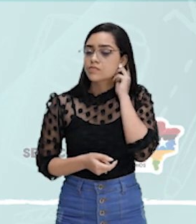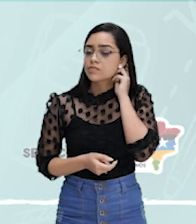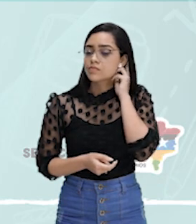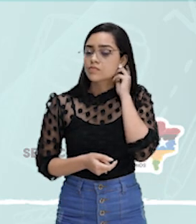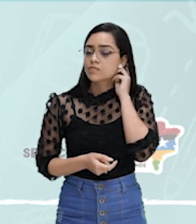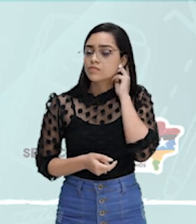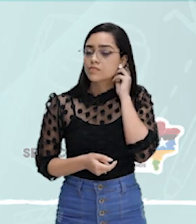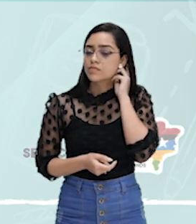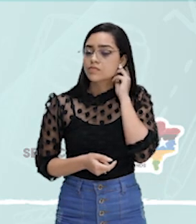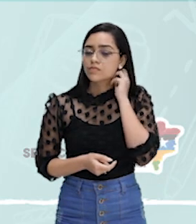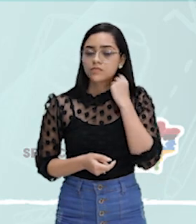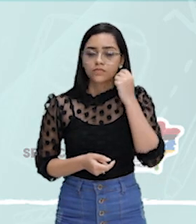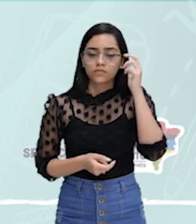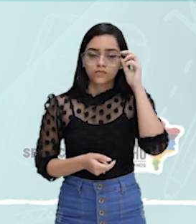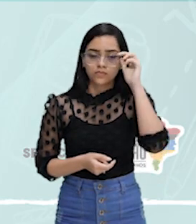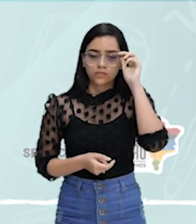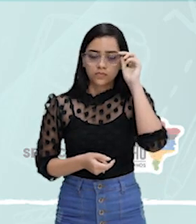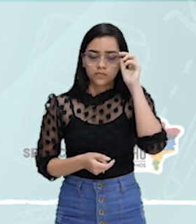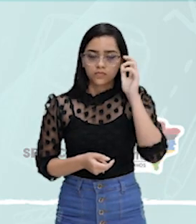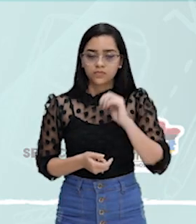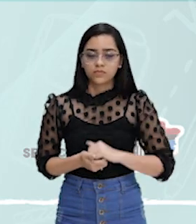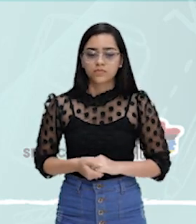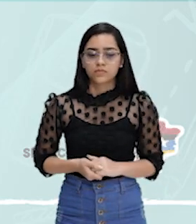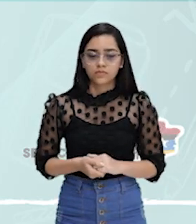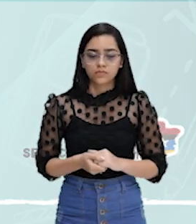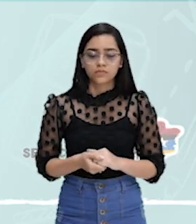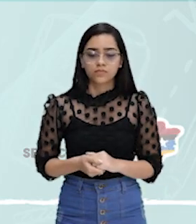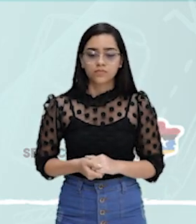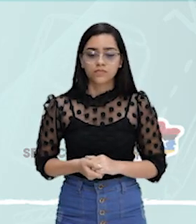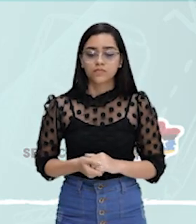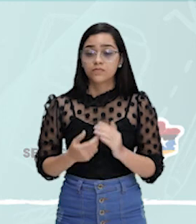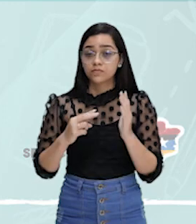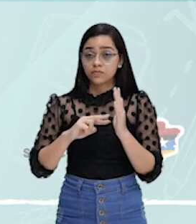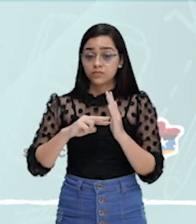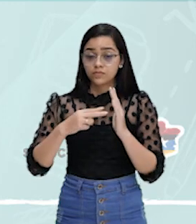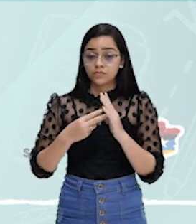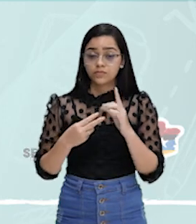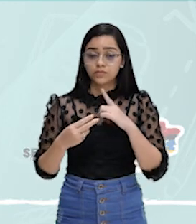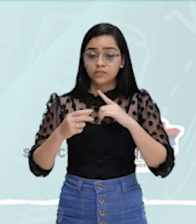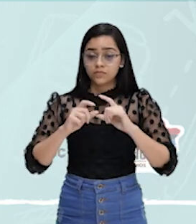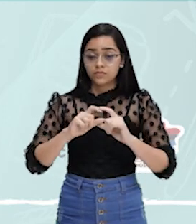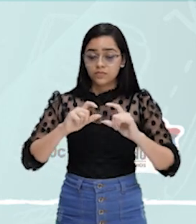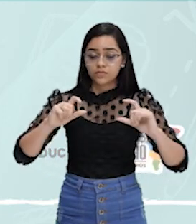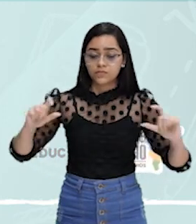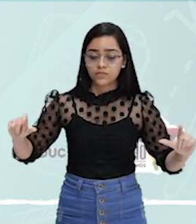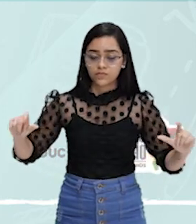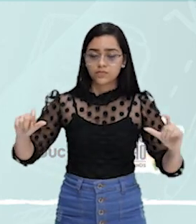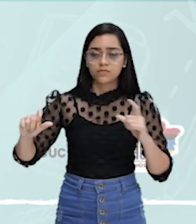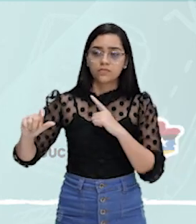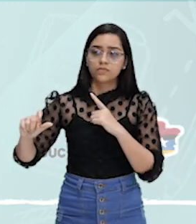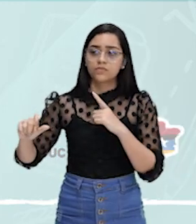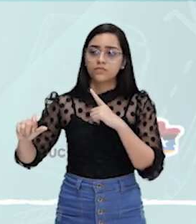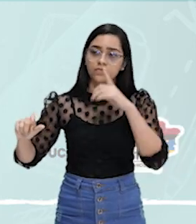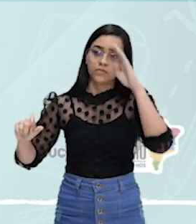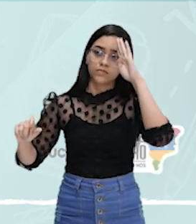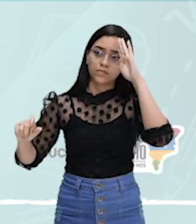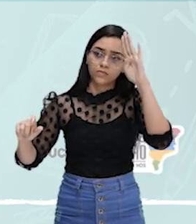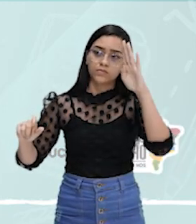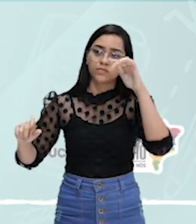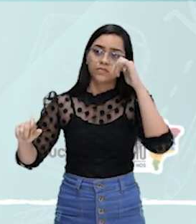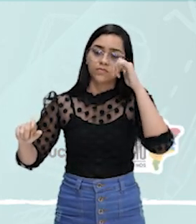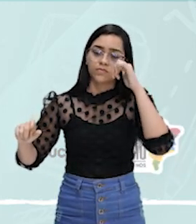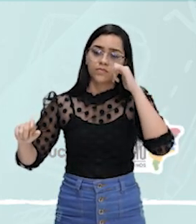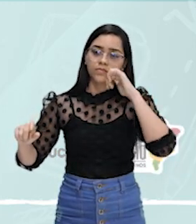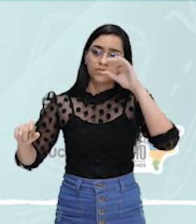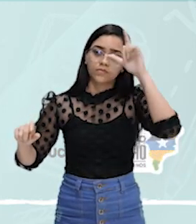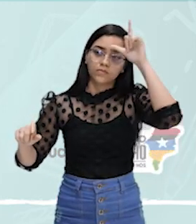para condená-lo por nossas bocas. Ou seja, nós temos uma expressão de uma das principais